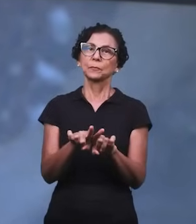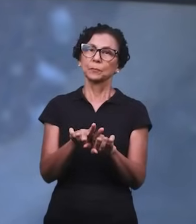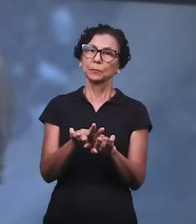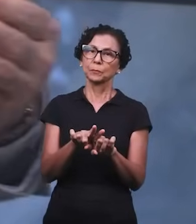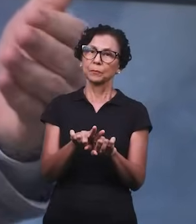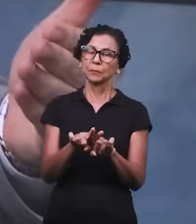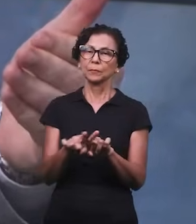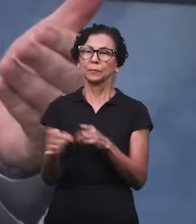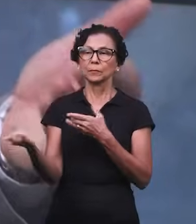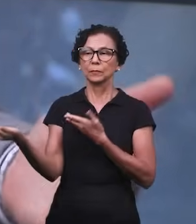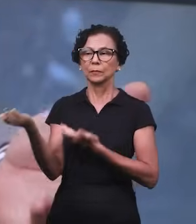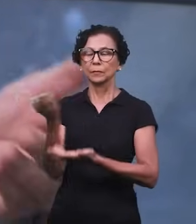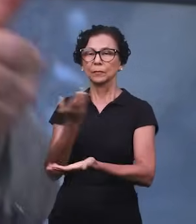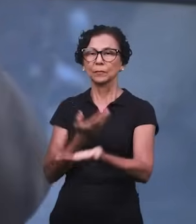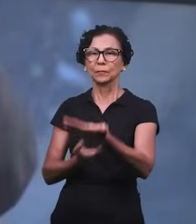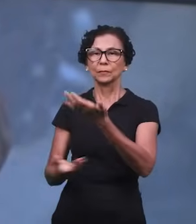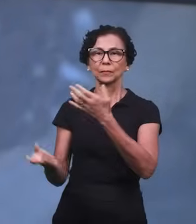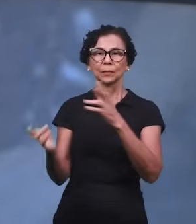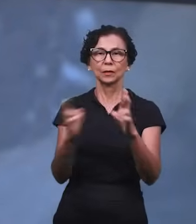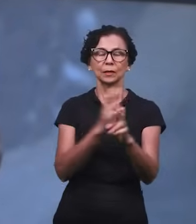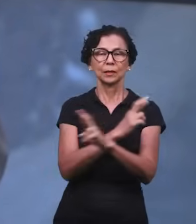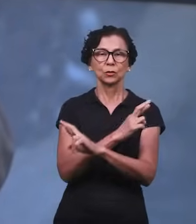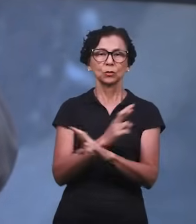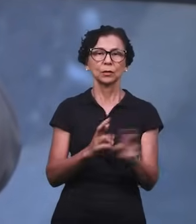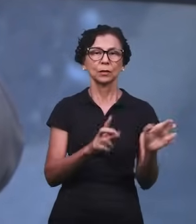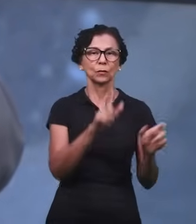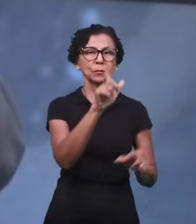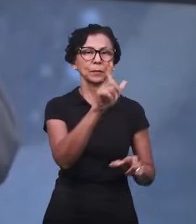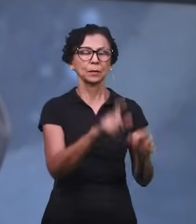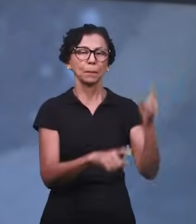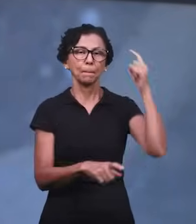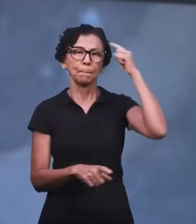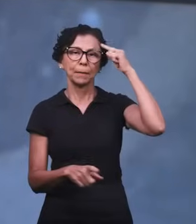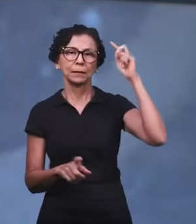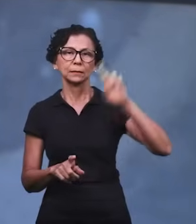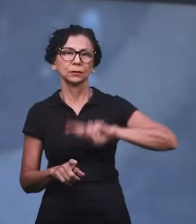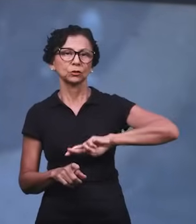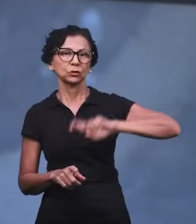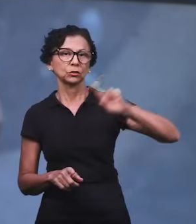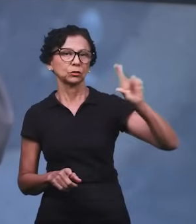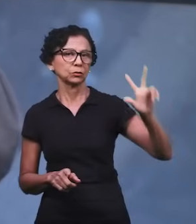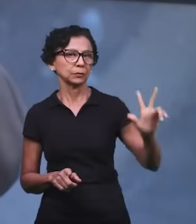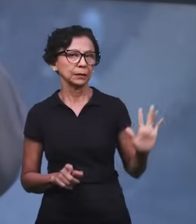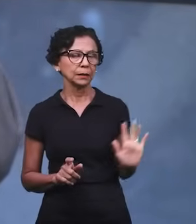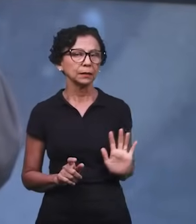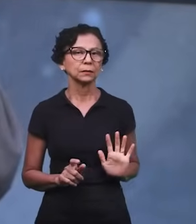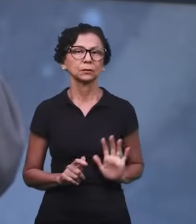saber conviver com o outro que pensa diferente, né, sem